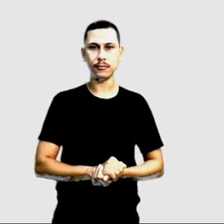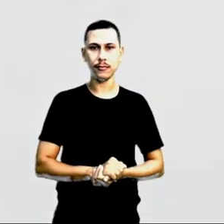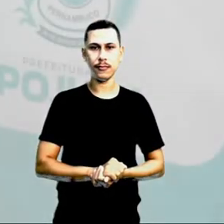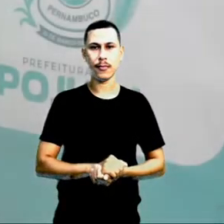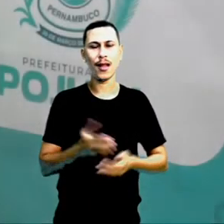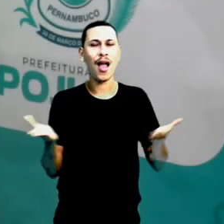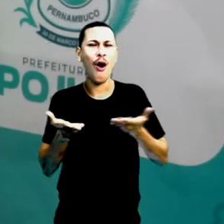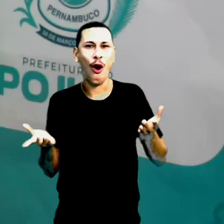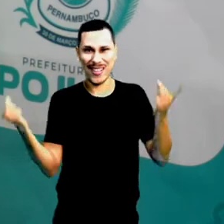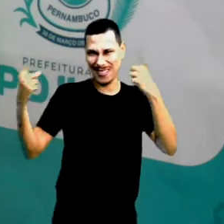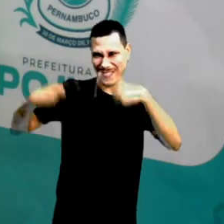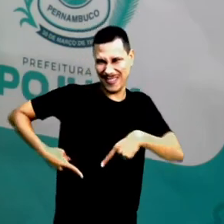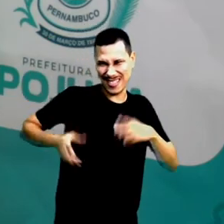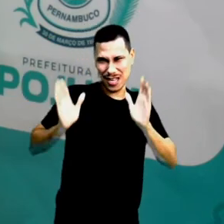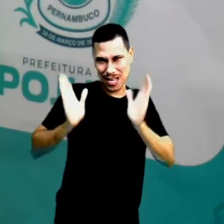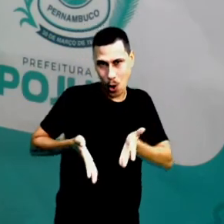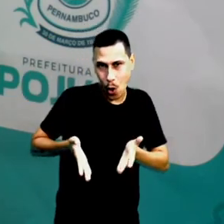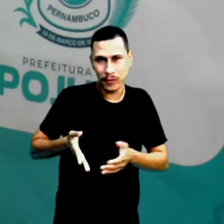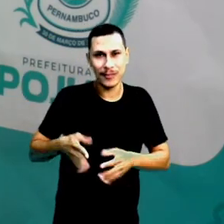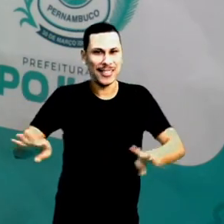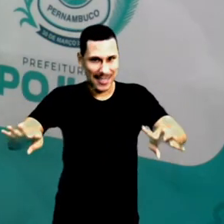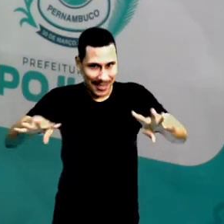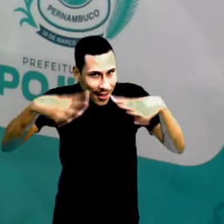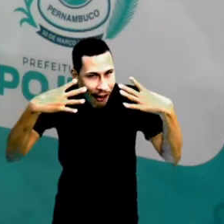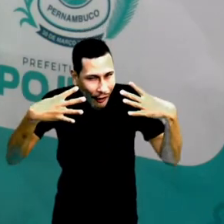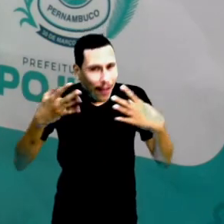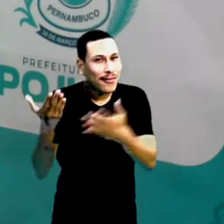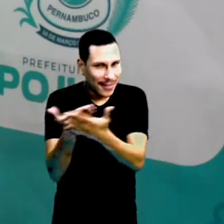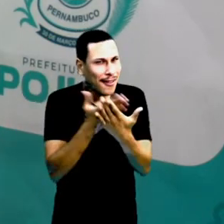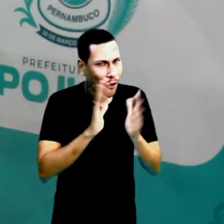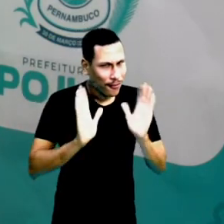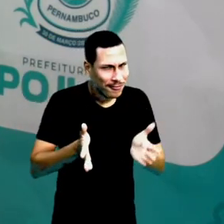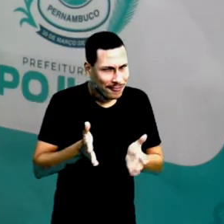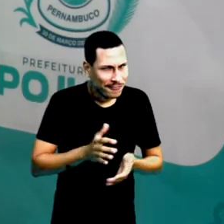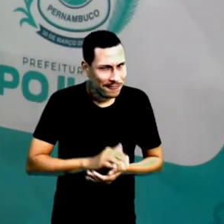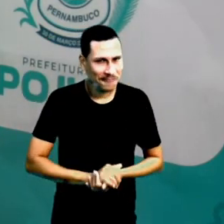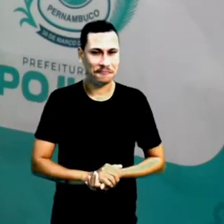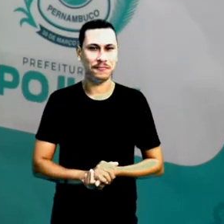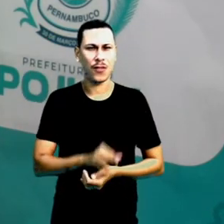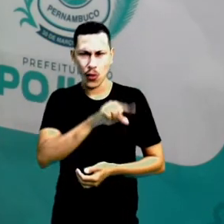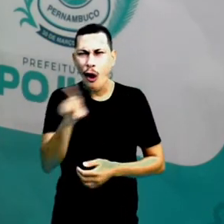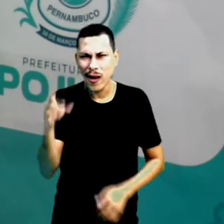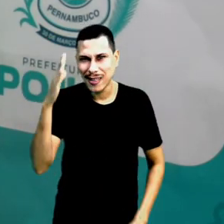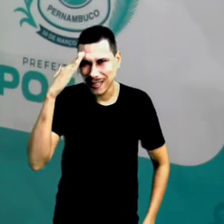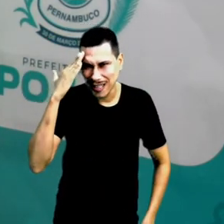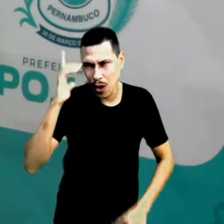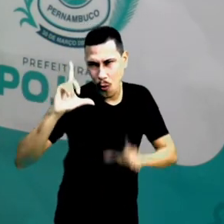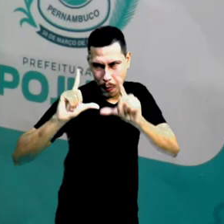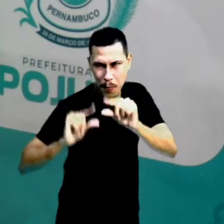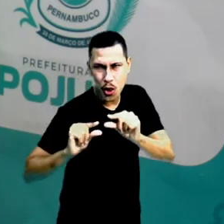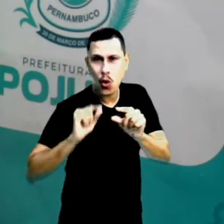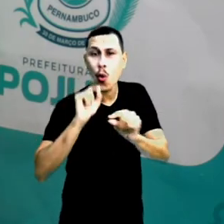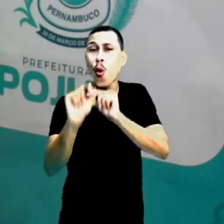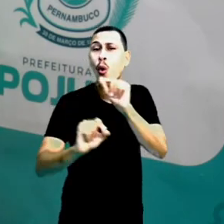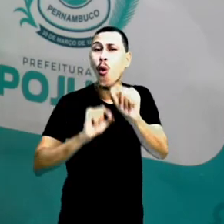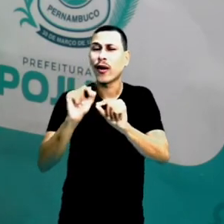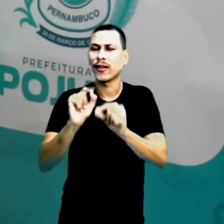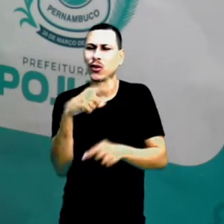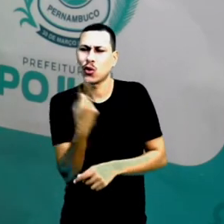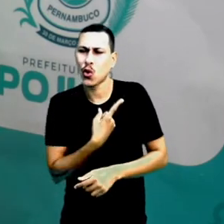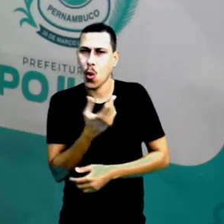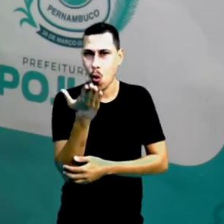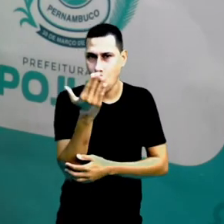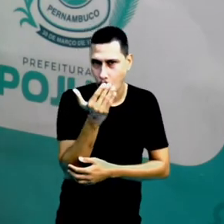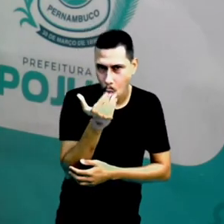E o nosso desafio de hoje? Prestar atenção na nossa aula. Vocês entenderam um pouquinho sobre o que a gente deve